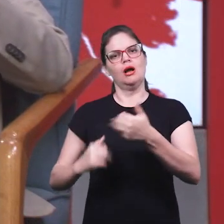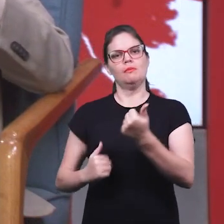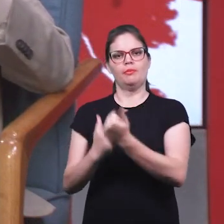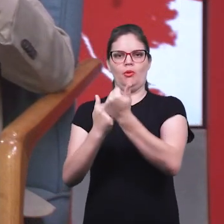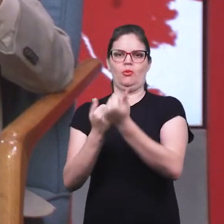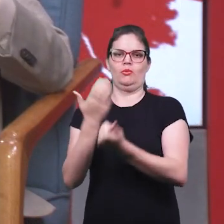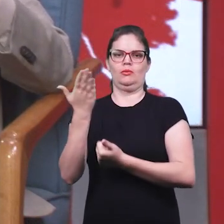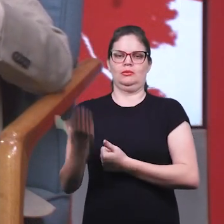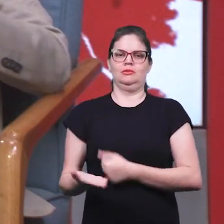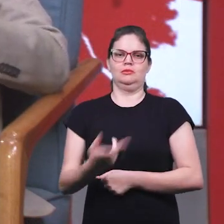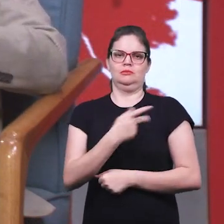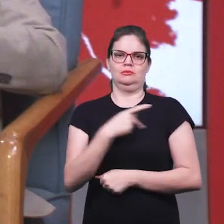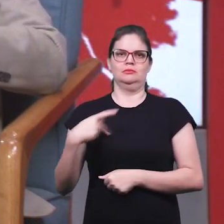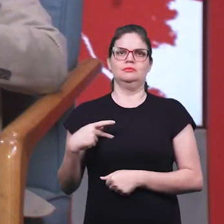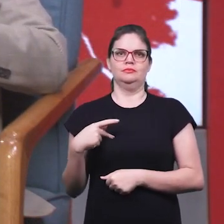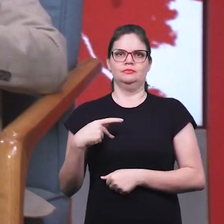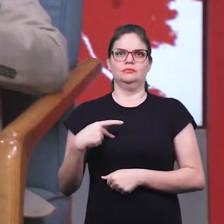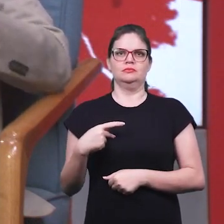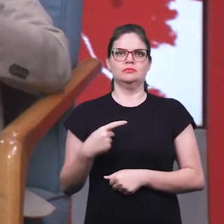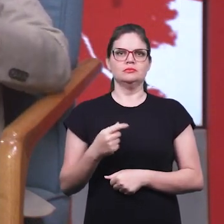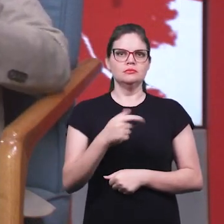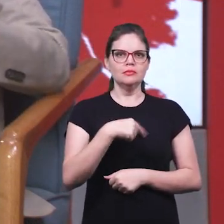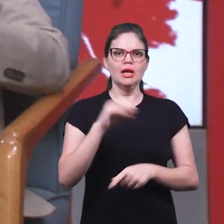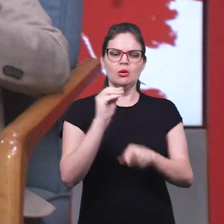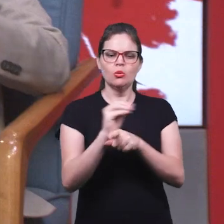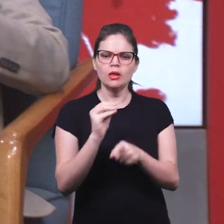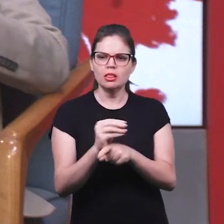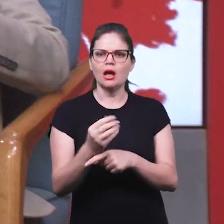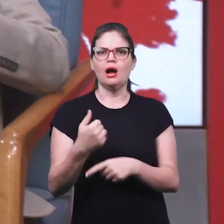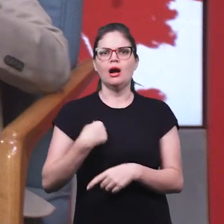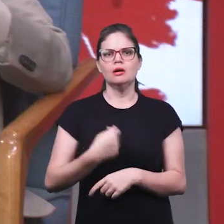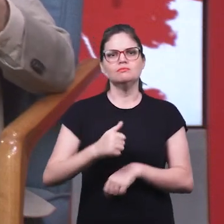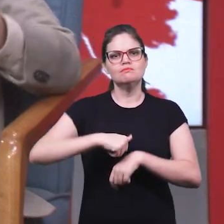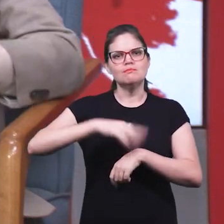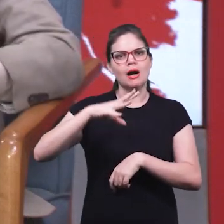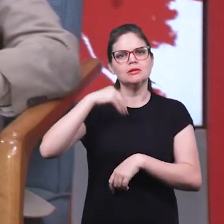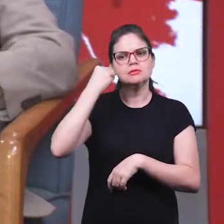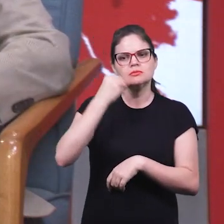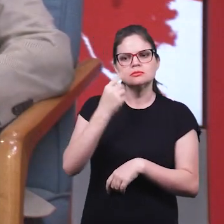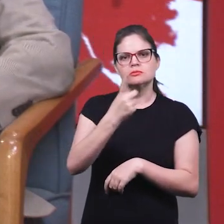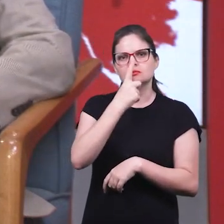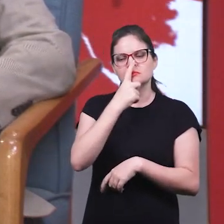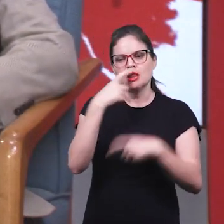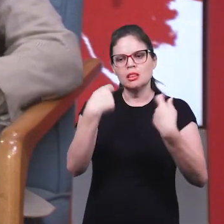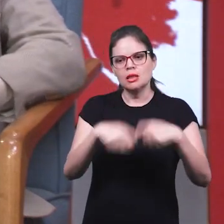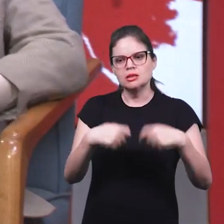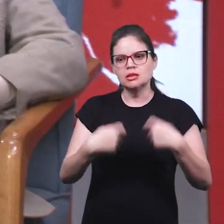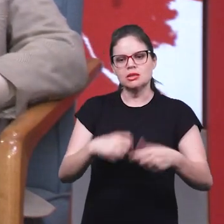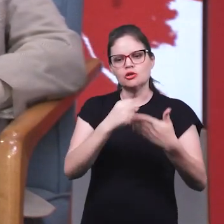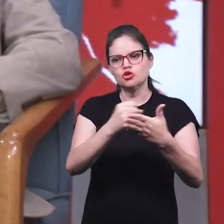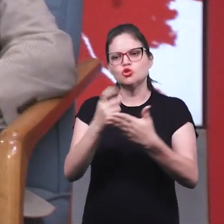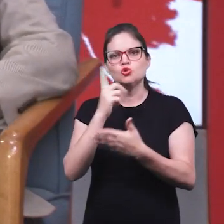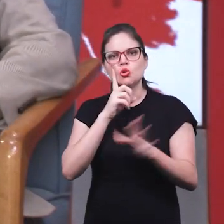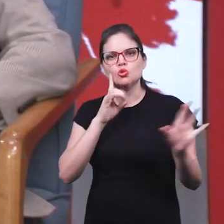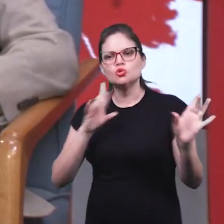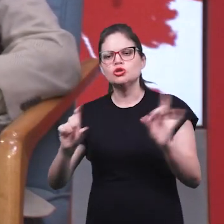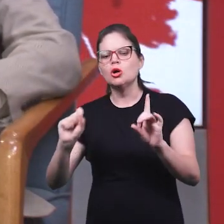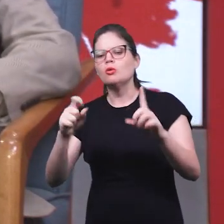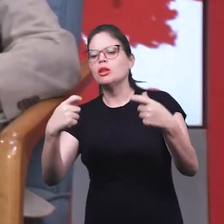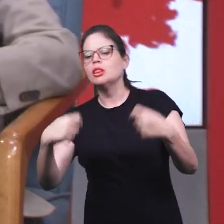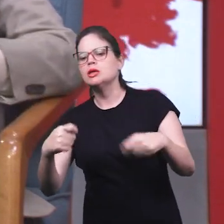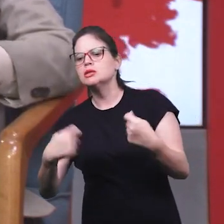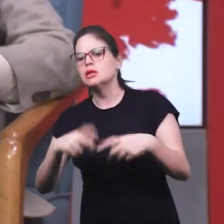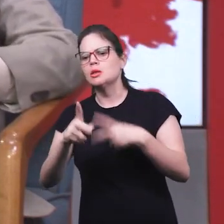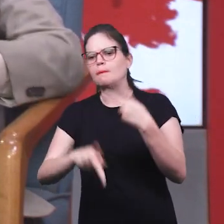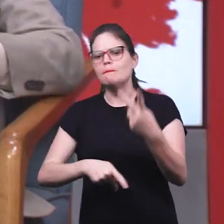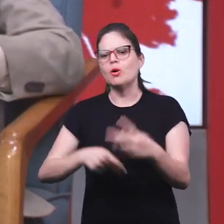trabalho, trabalho mais, como chamam, às mesas, ajudando naquelas coisas, naquelas necessidades diárias do